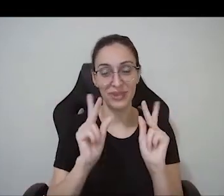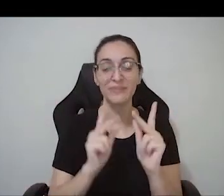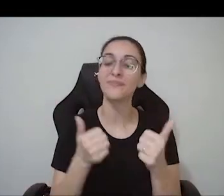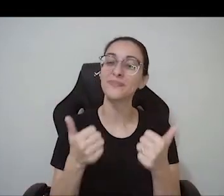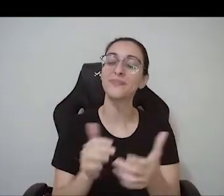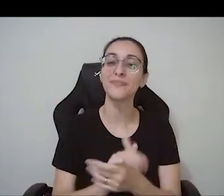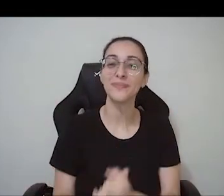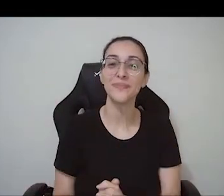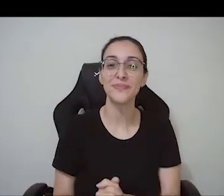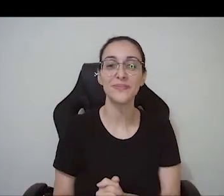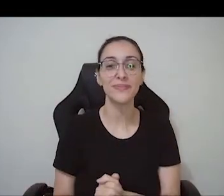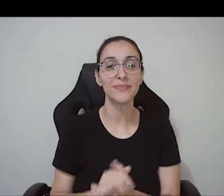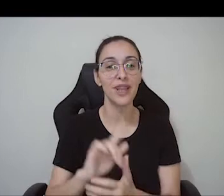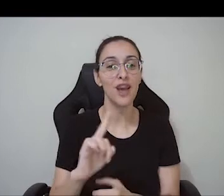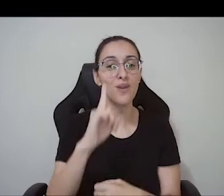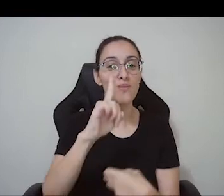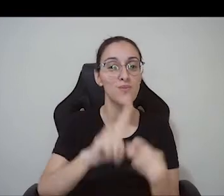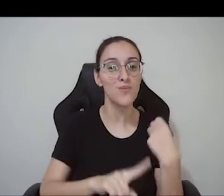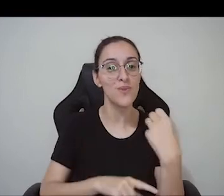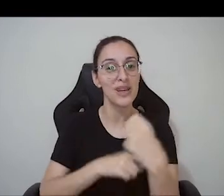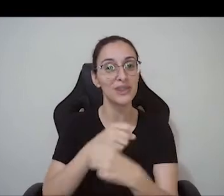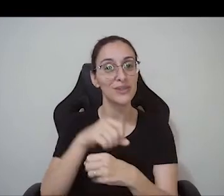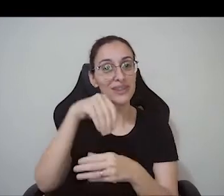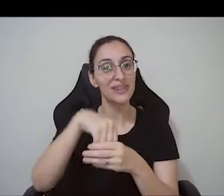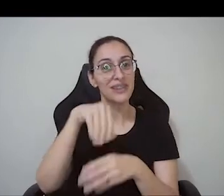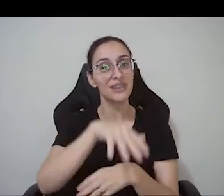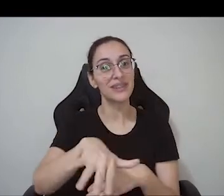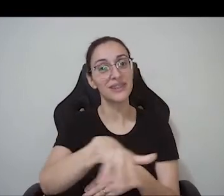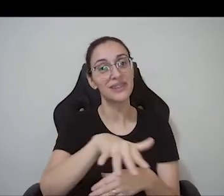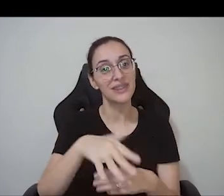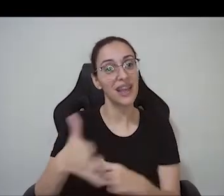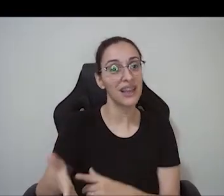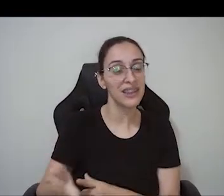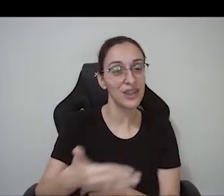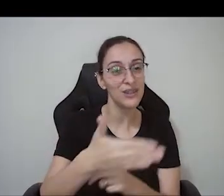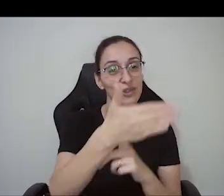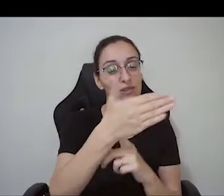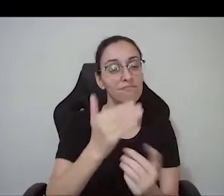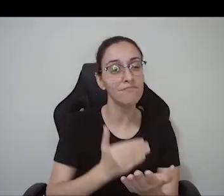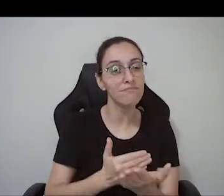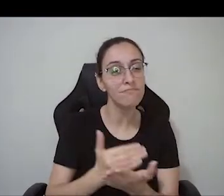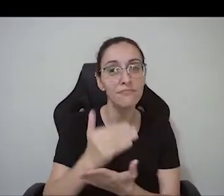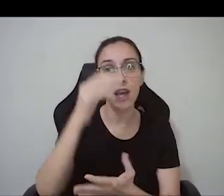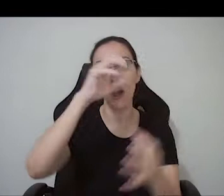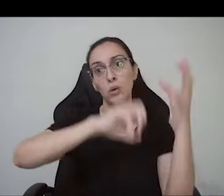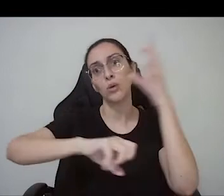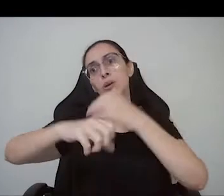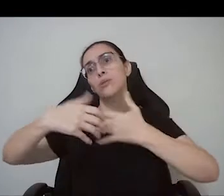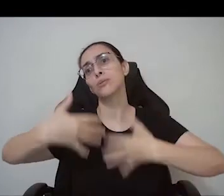Enfim, vou fazer 1 ano dentro da área de tecnologia. Comecei a aprender muitas